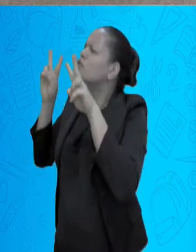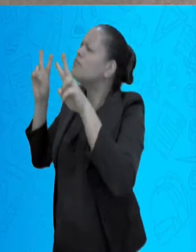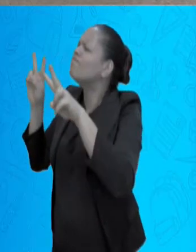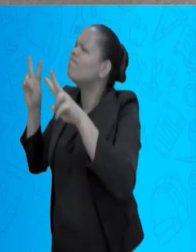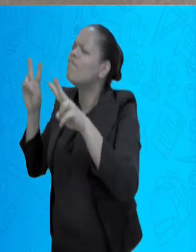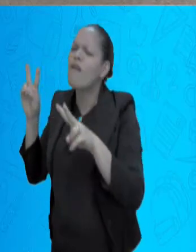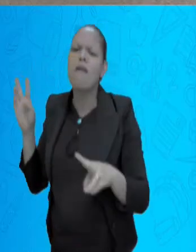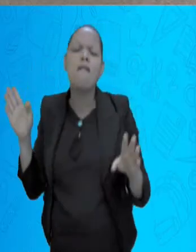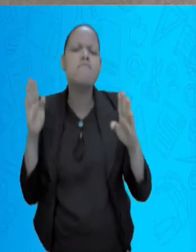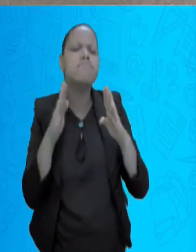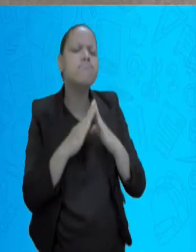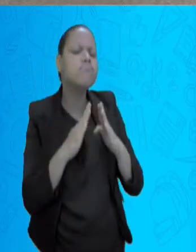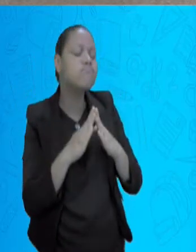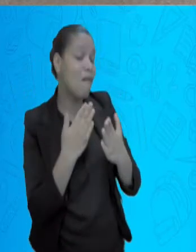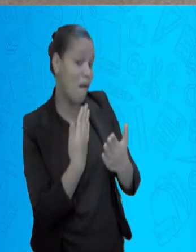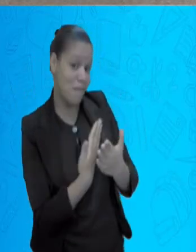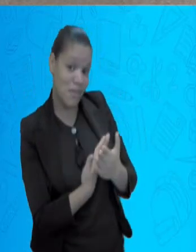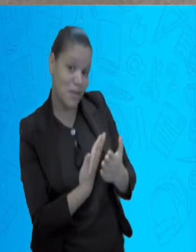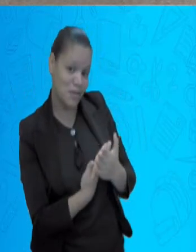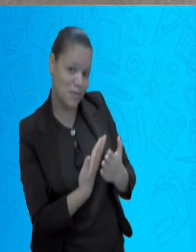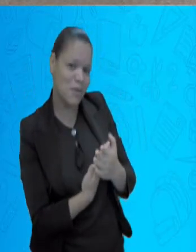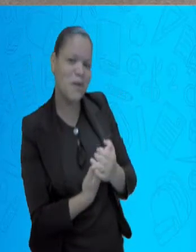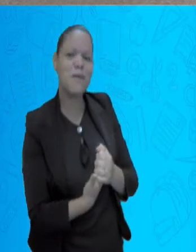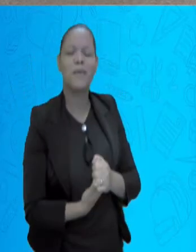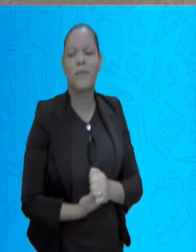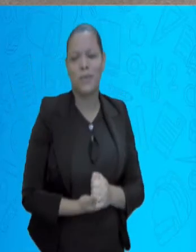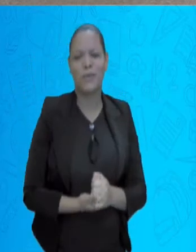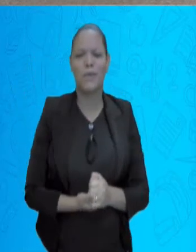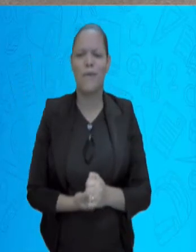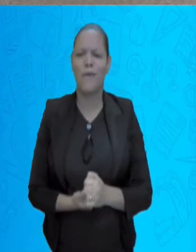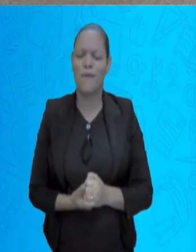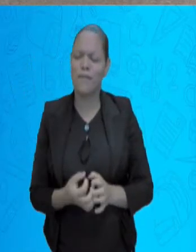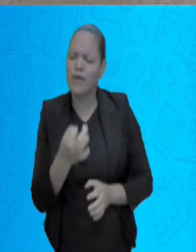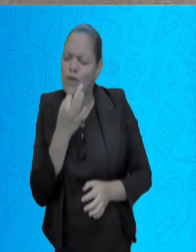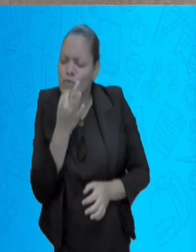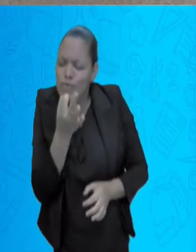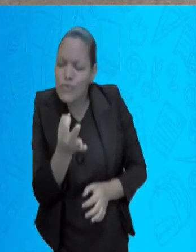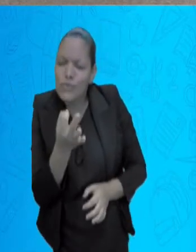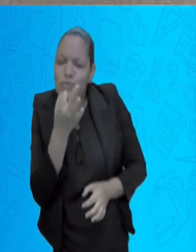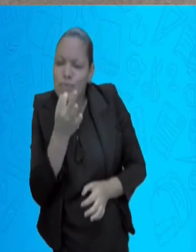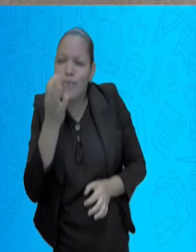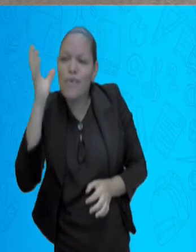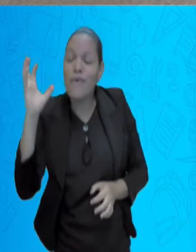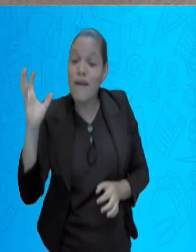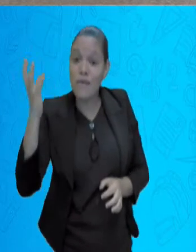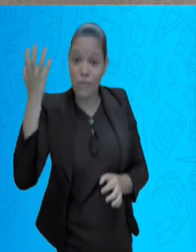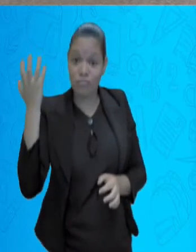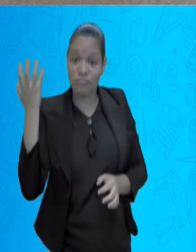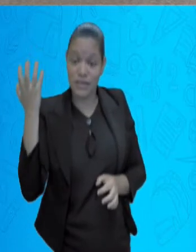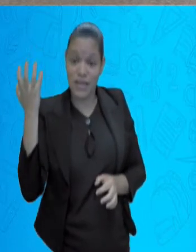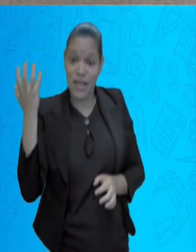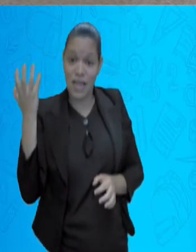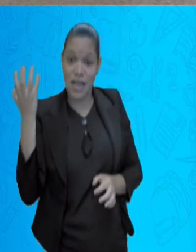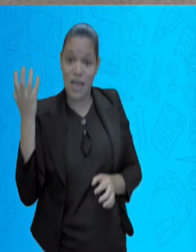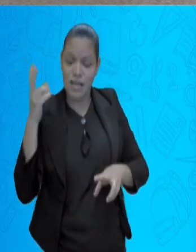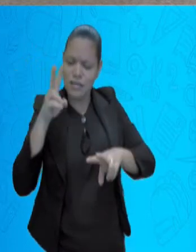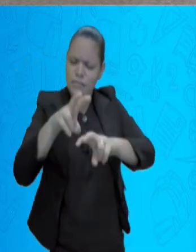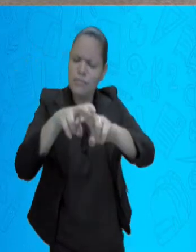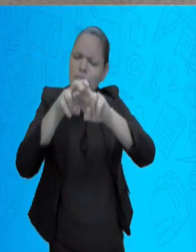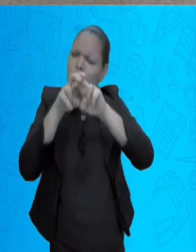que é usada uma película e o som é produzido através da mão ou da